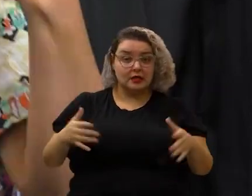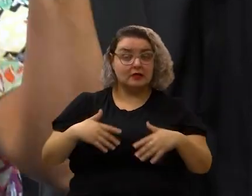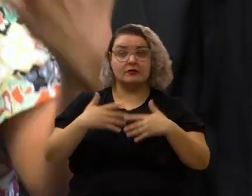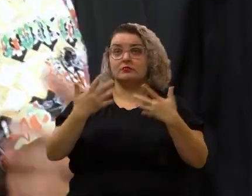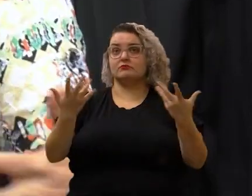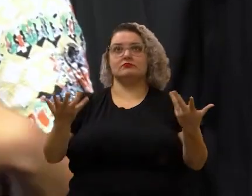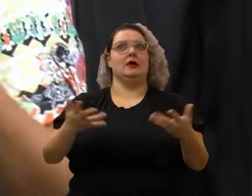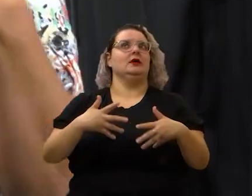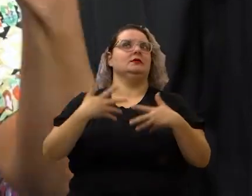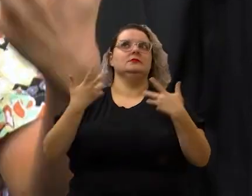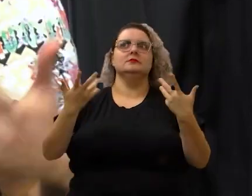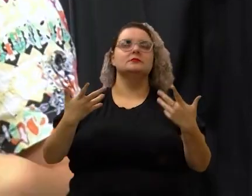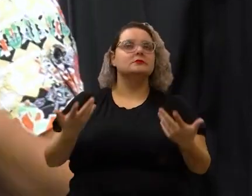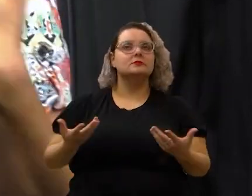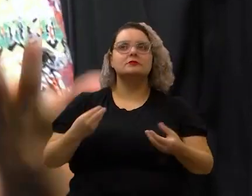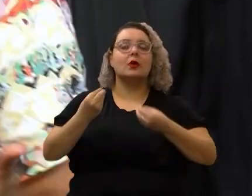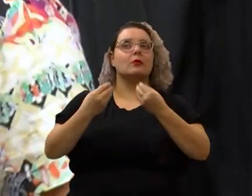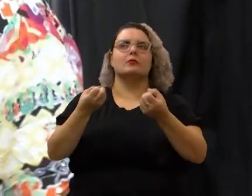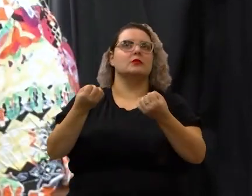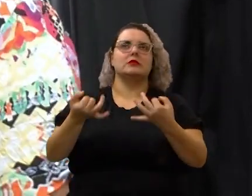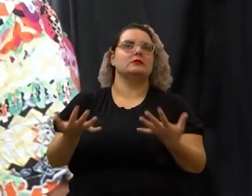livre, né?